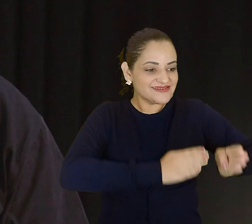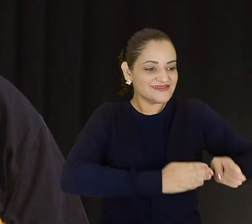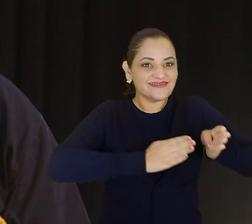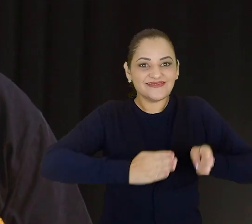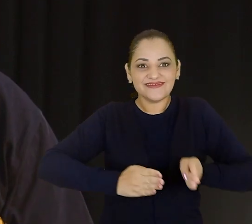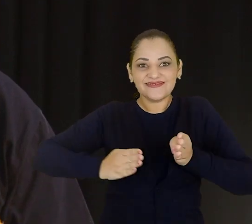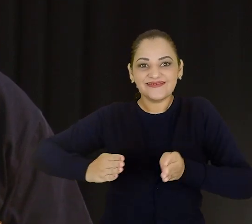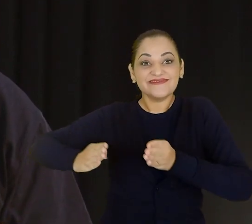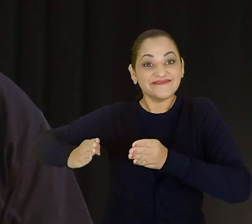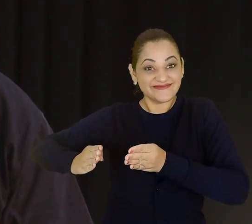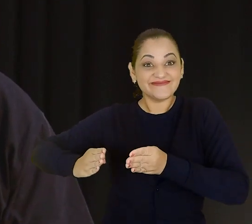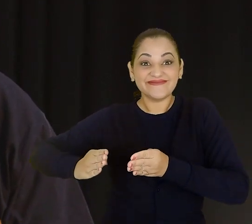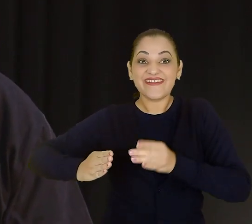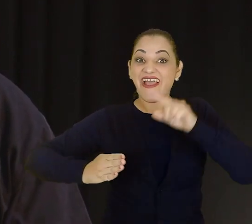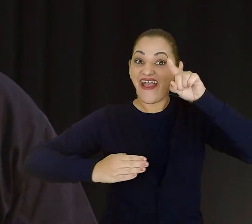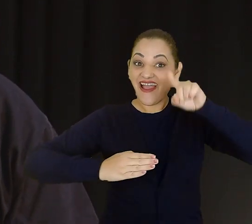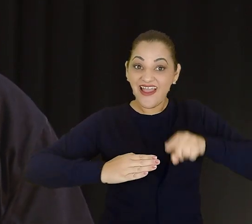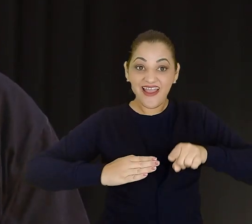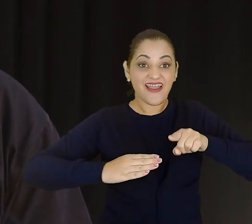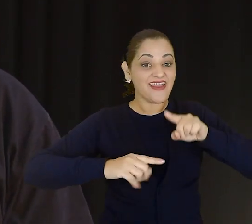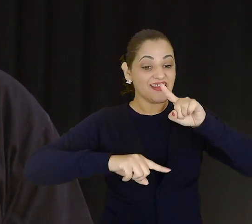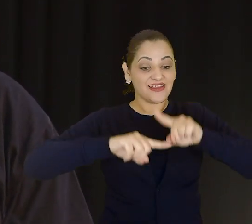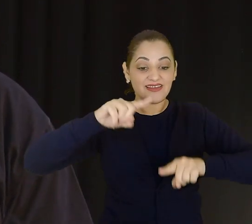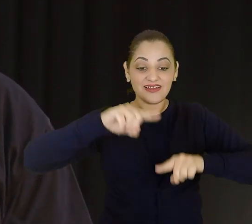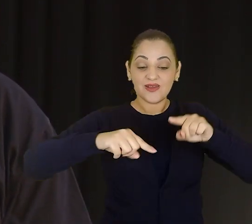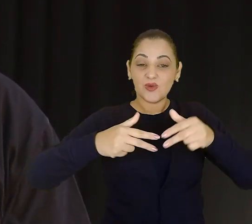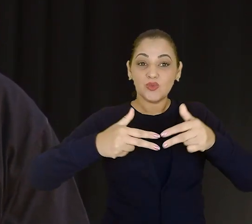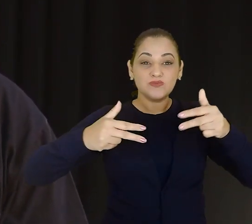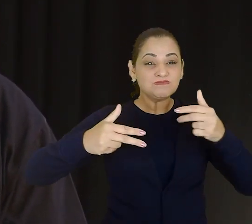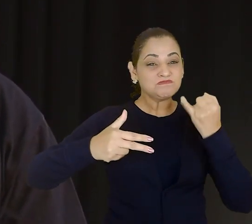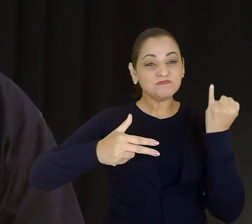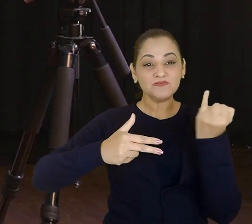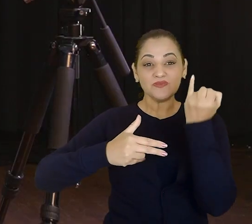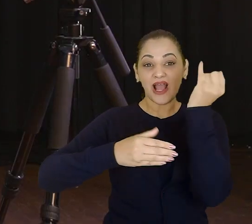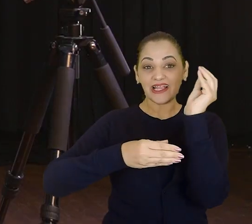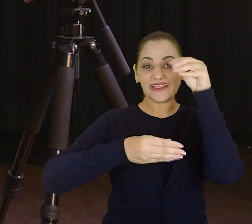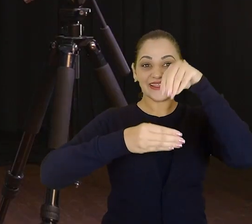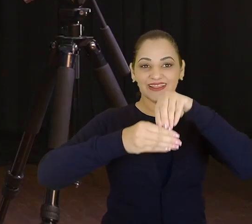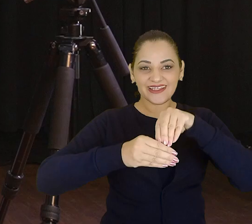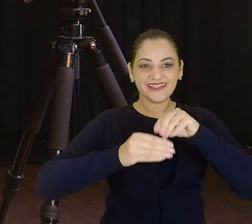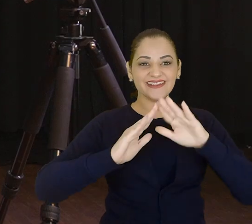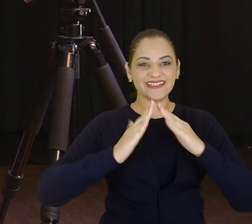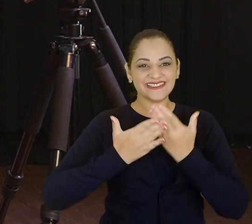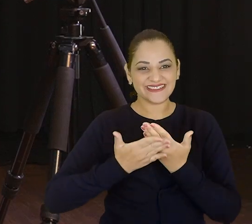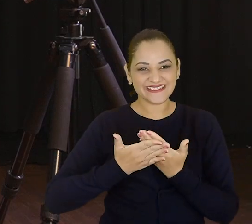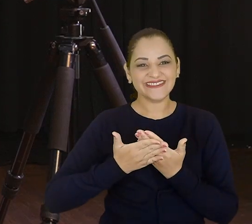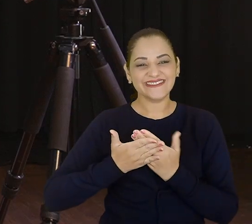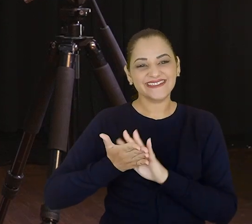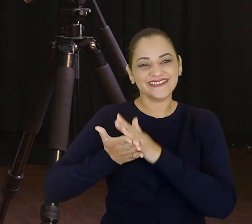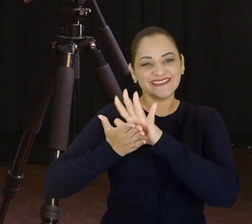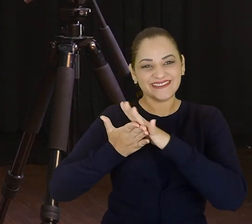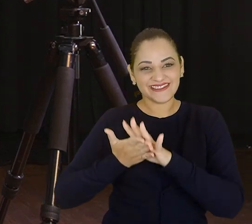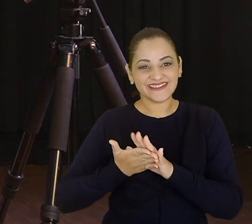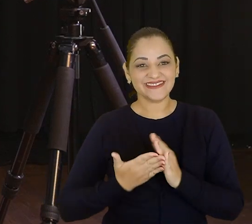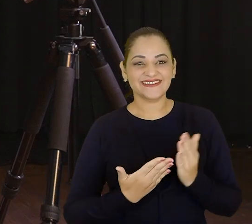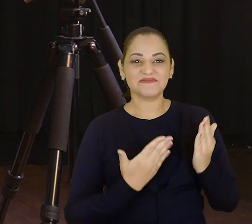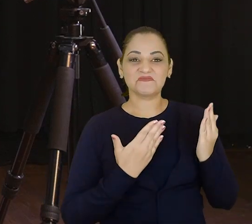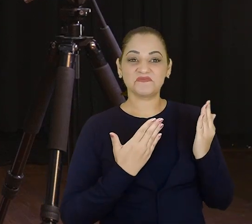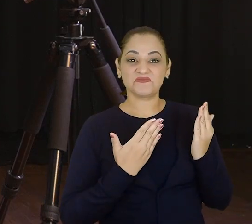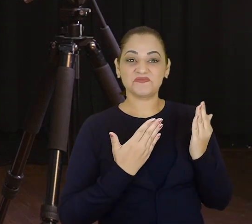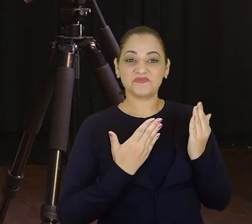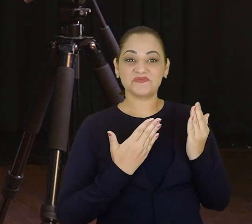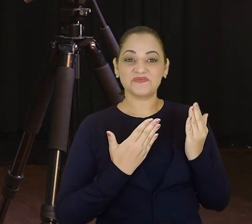instrumentos tocarem. Então, é um instrumento fundamental dentro de uma escola de samba. No caso aqui, é o surdo de primeira,